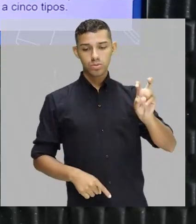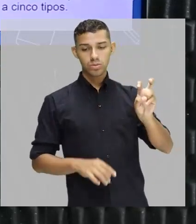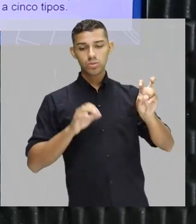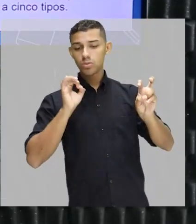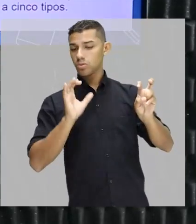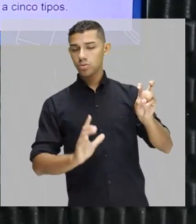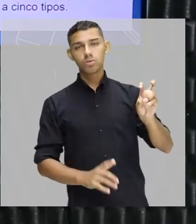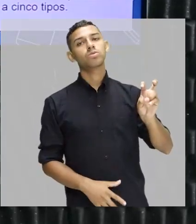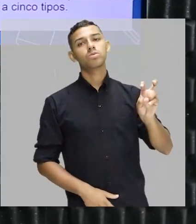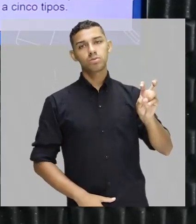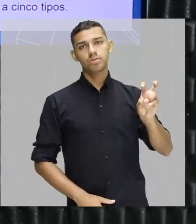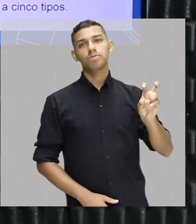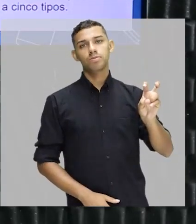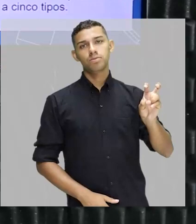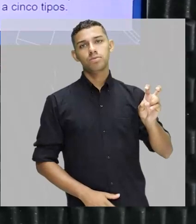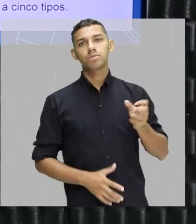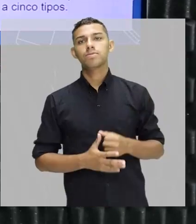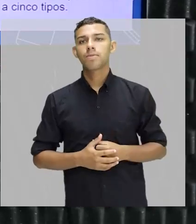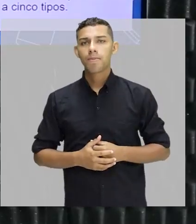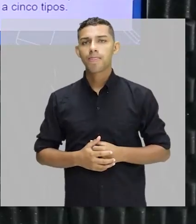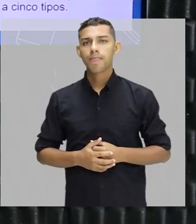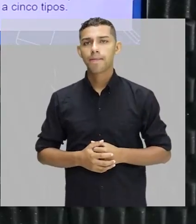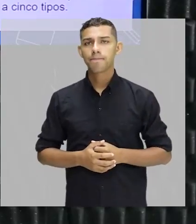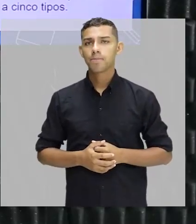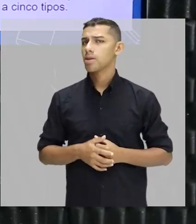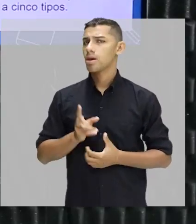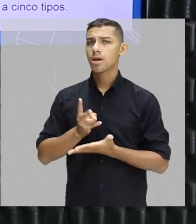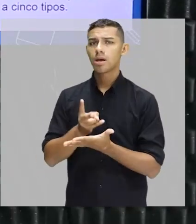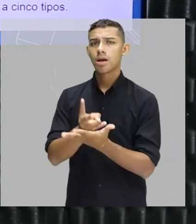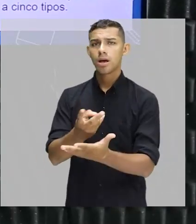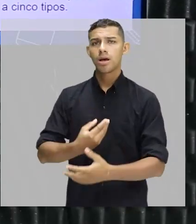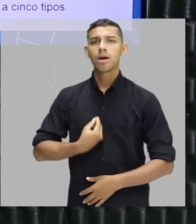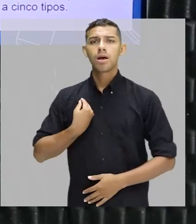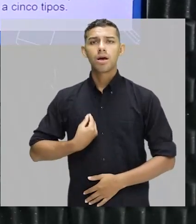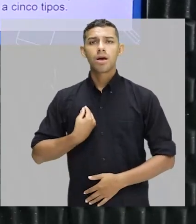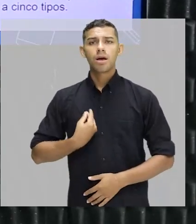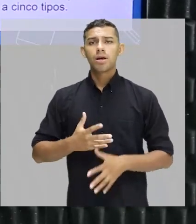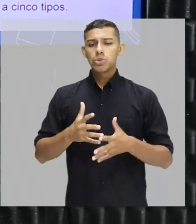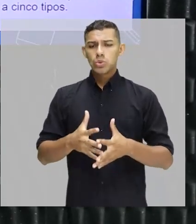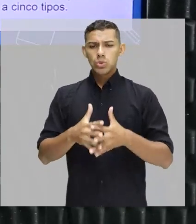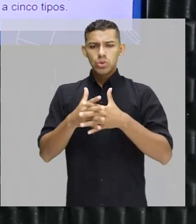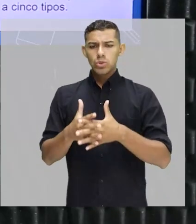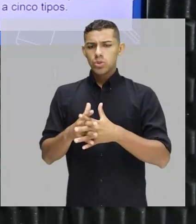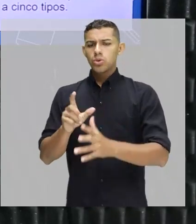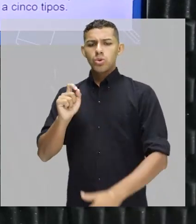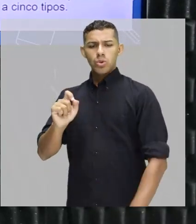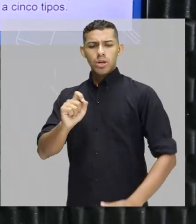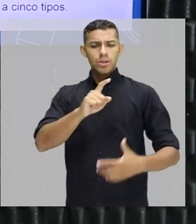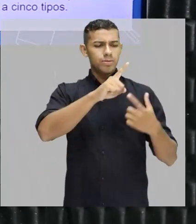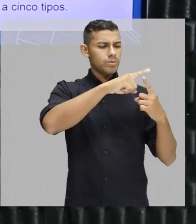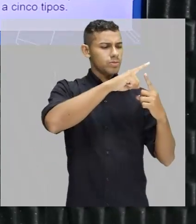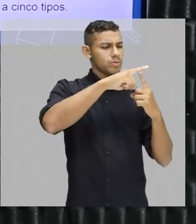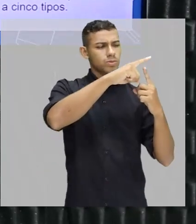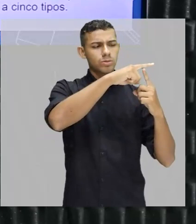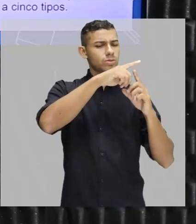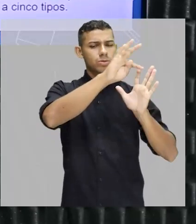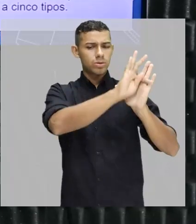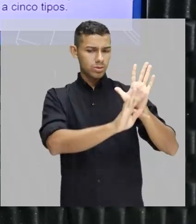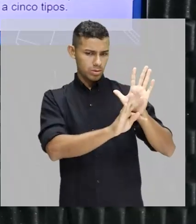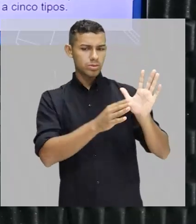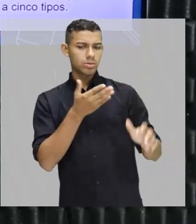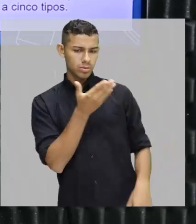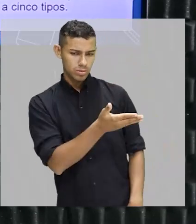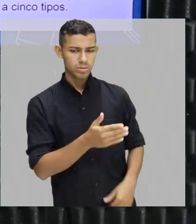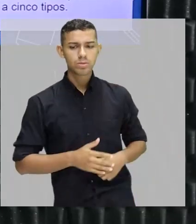5 categorias. É muito comum que se tenha essa confusão entre o que é tipo textual e o que é gênero